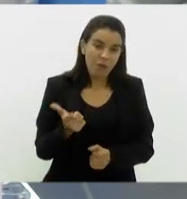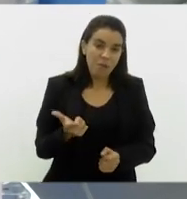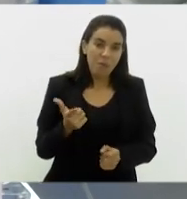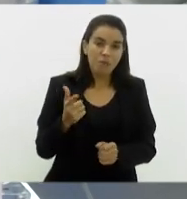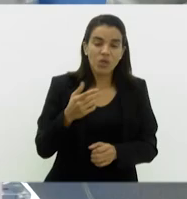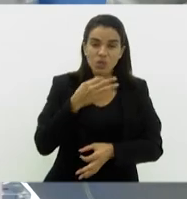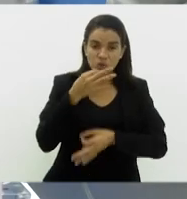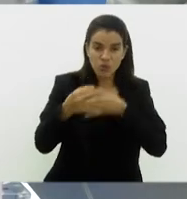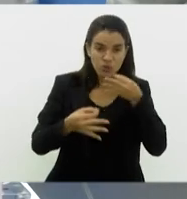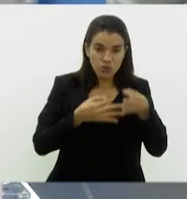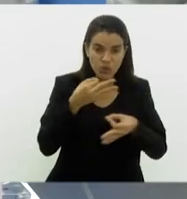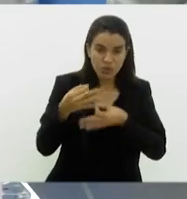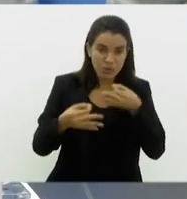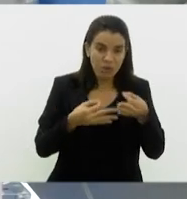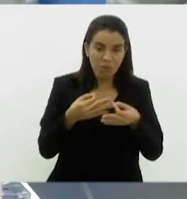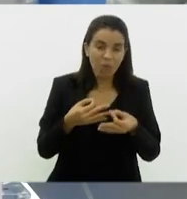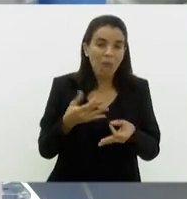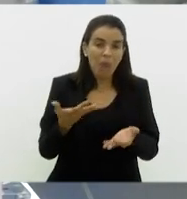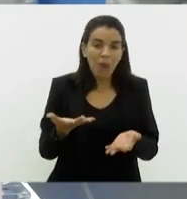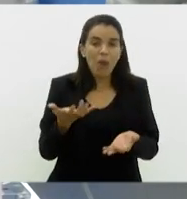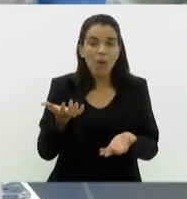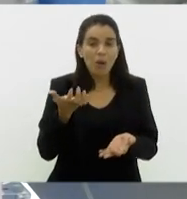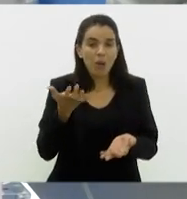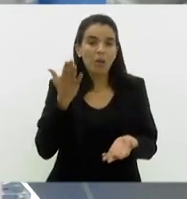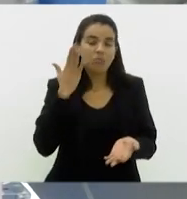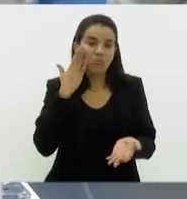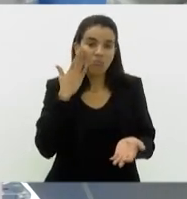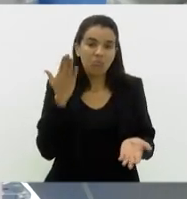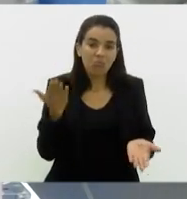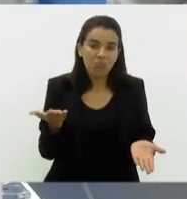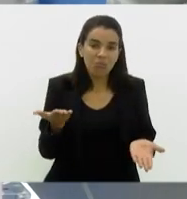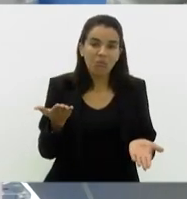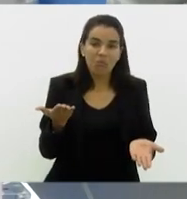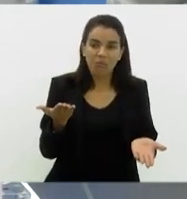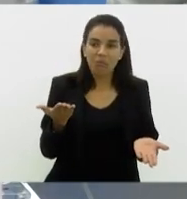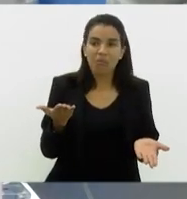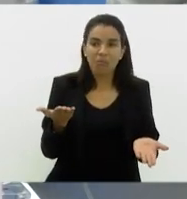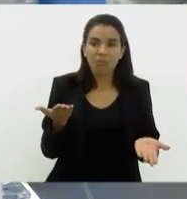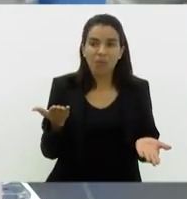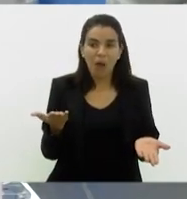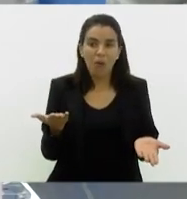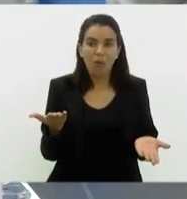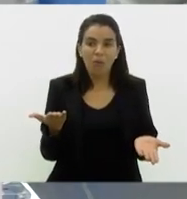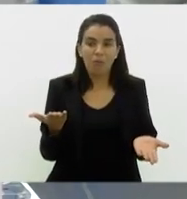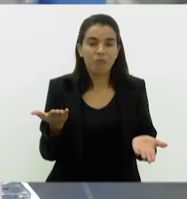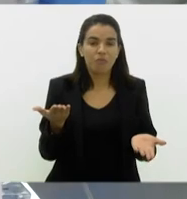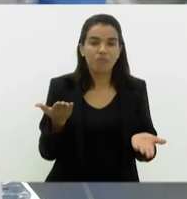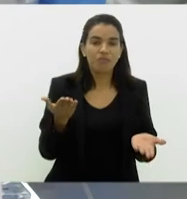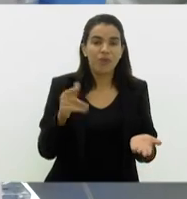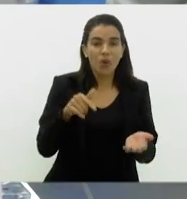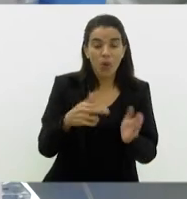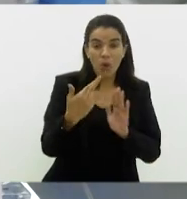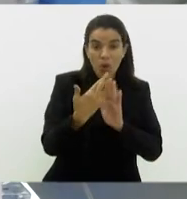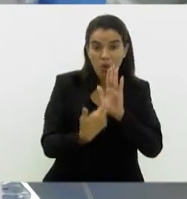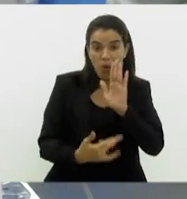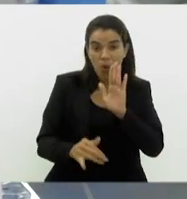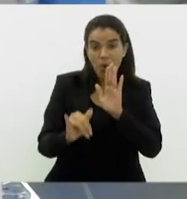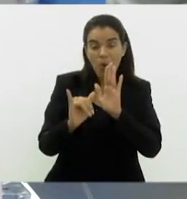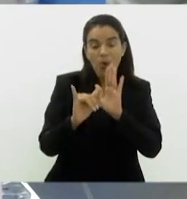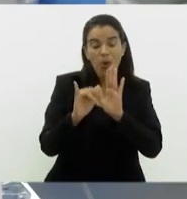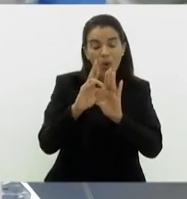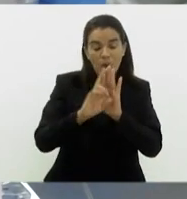duas sugestões a mais então eu quero encaminar aqui eh se então eu estou vendo que o relator